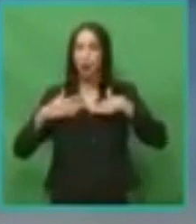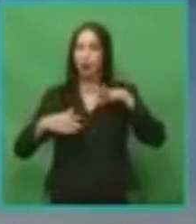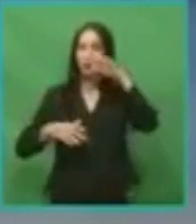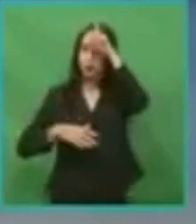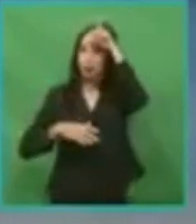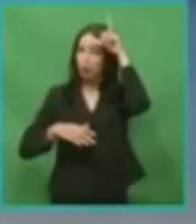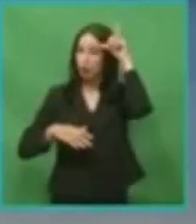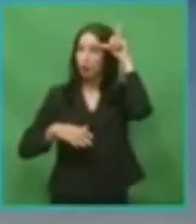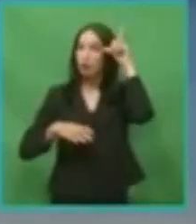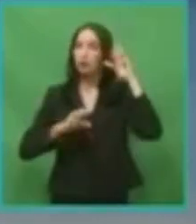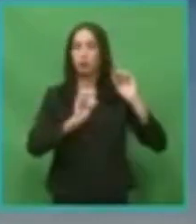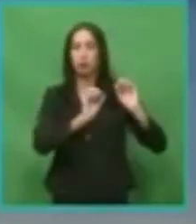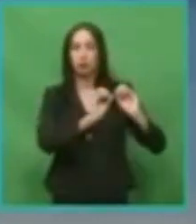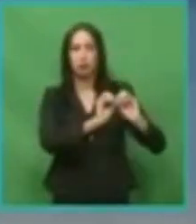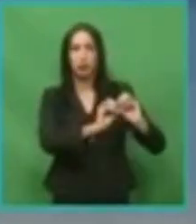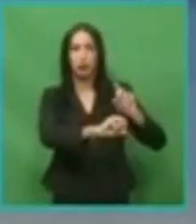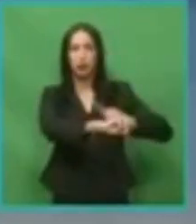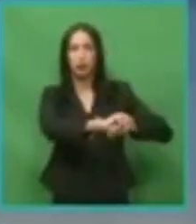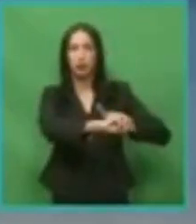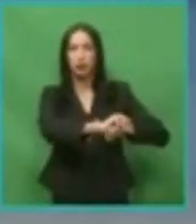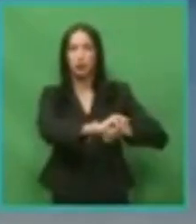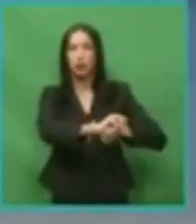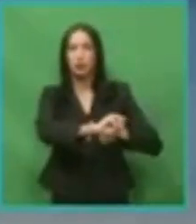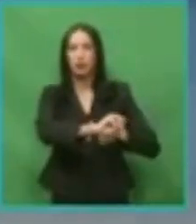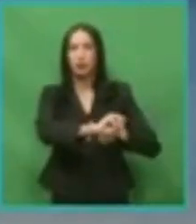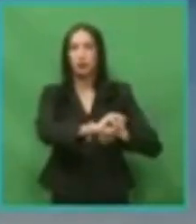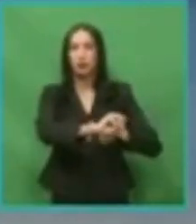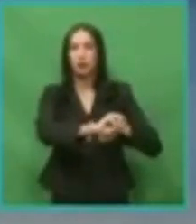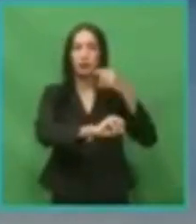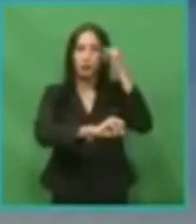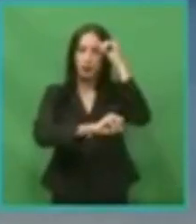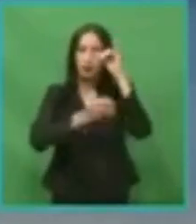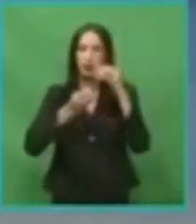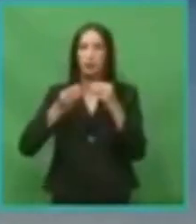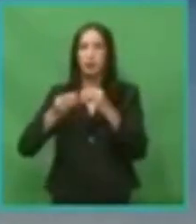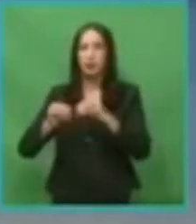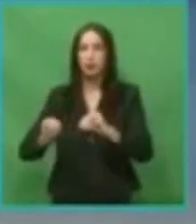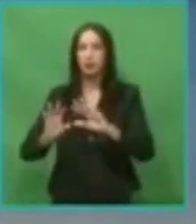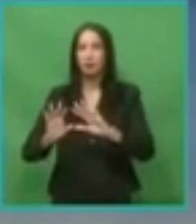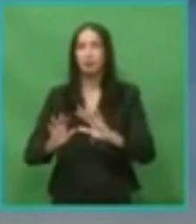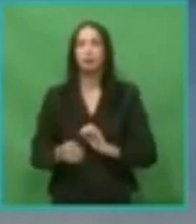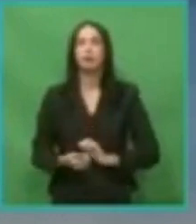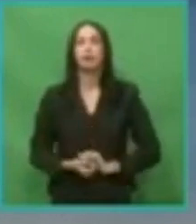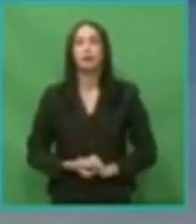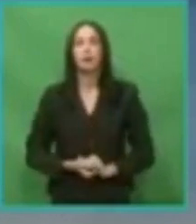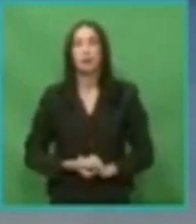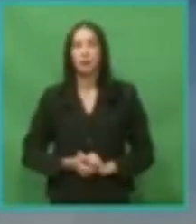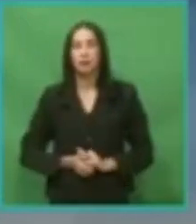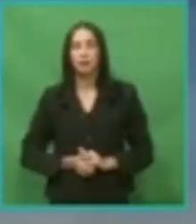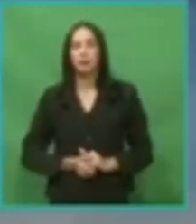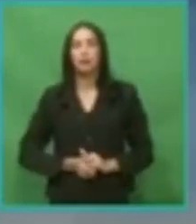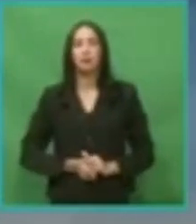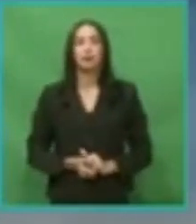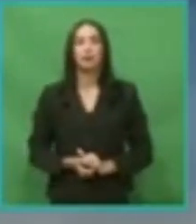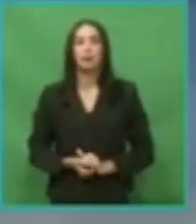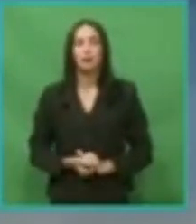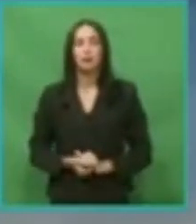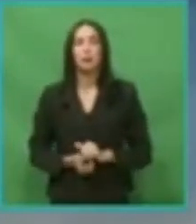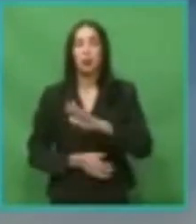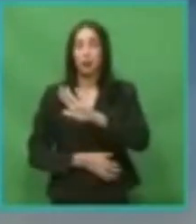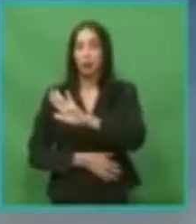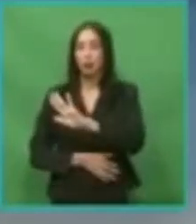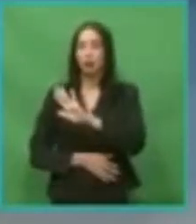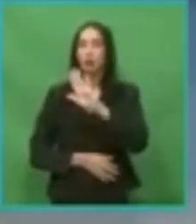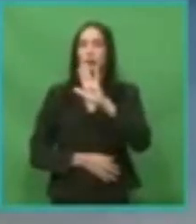nós vamos ter que zerar o cronômetro para que ela possa não ser prejudicada. Eu vou pedir, coronel, candidata